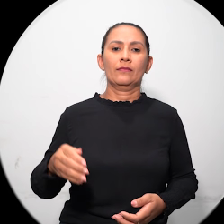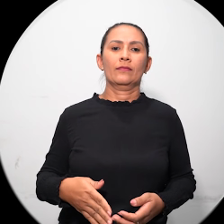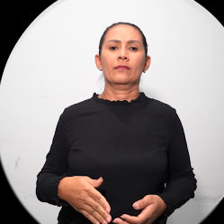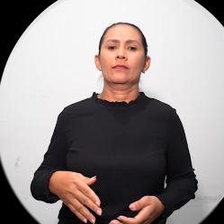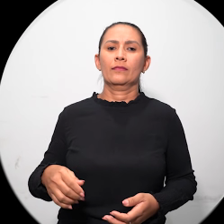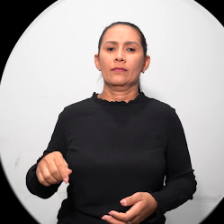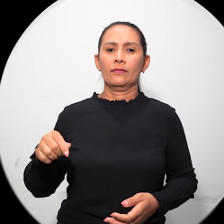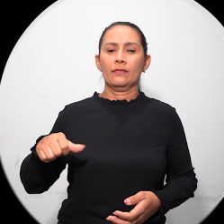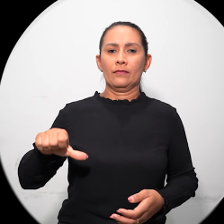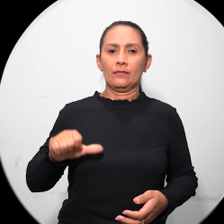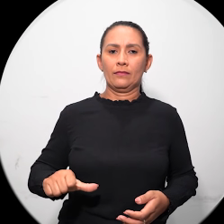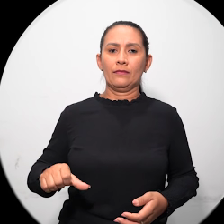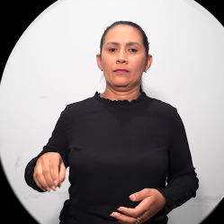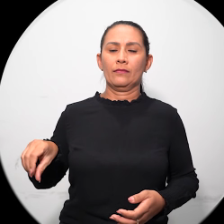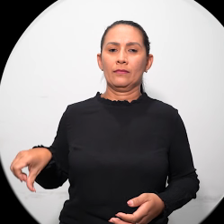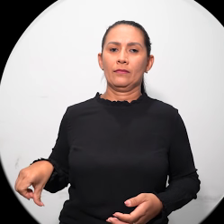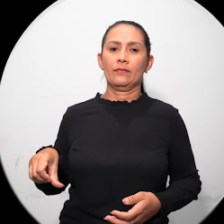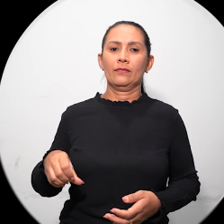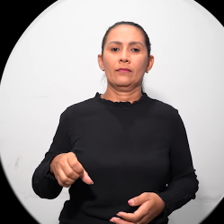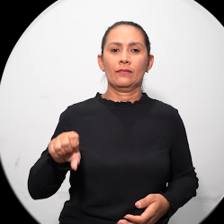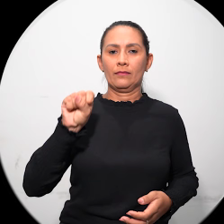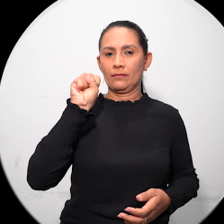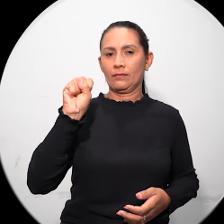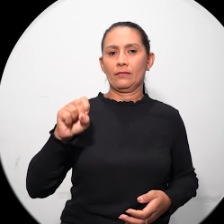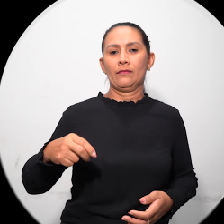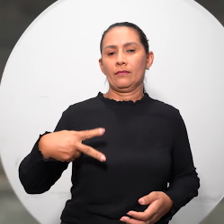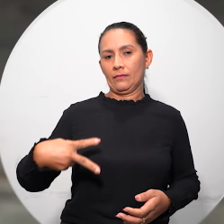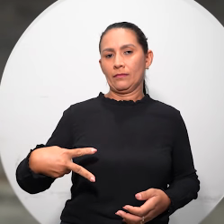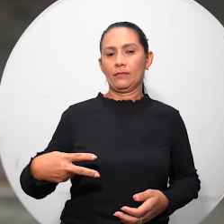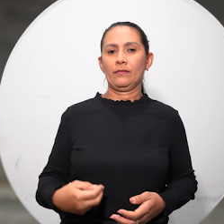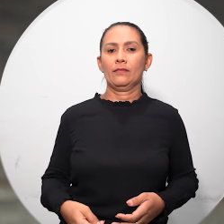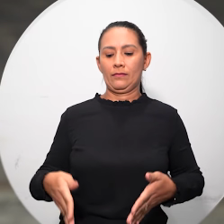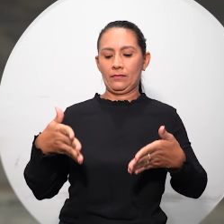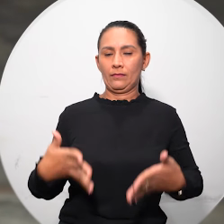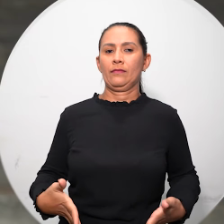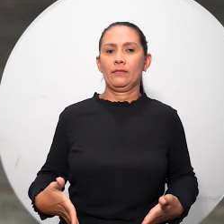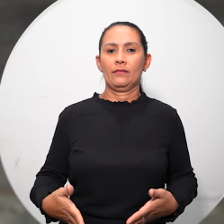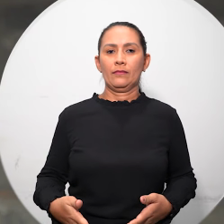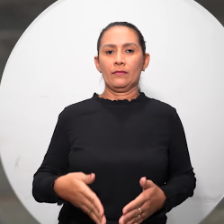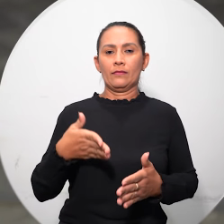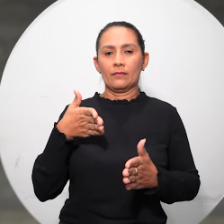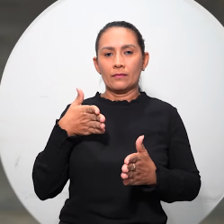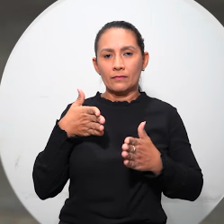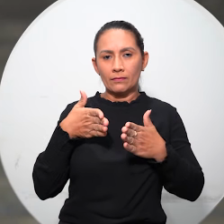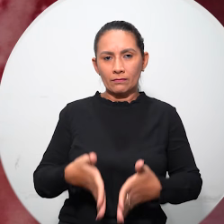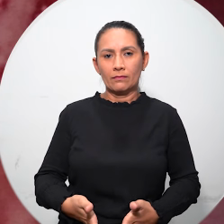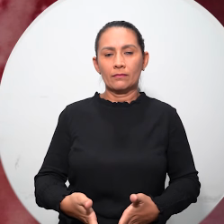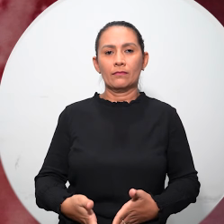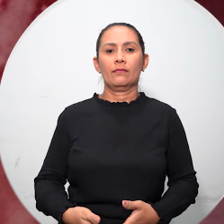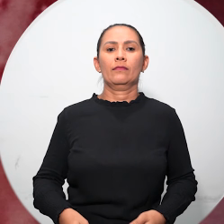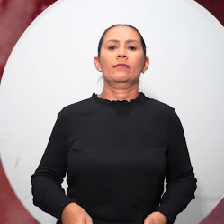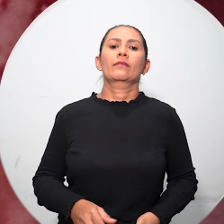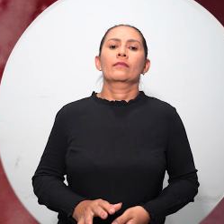1982, nós compramos esse local e aqui nós fundamos o cinema Cine Imperial, né? Eu, meu esposo, meus filhos, e